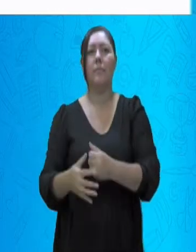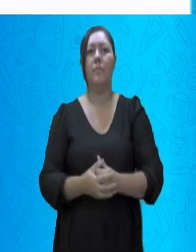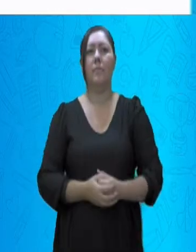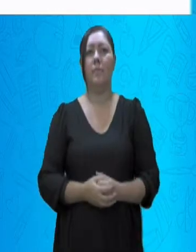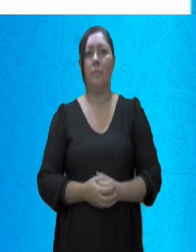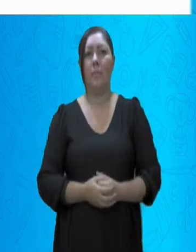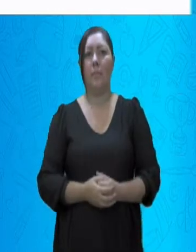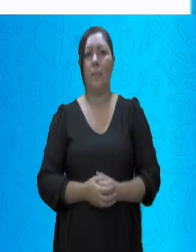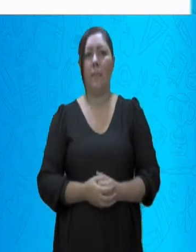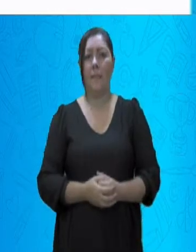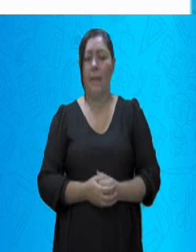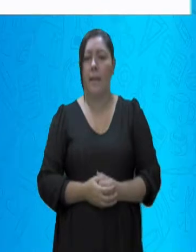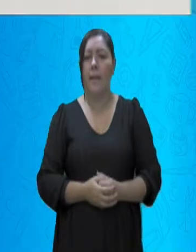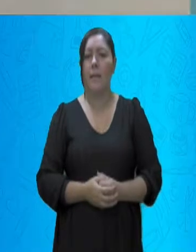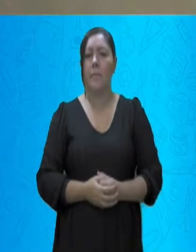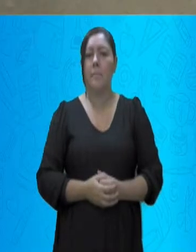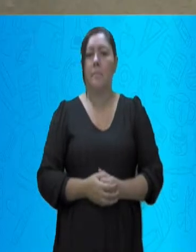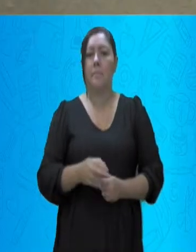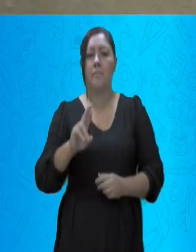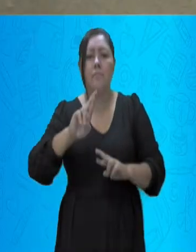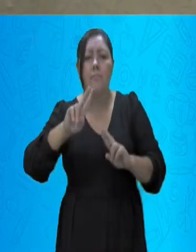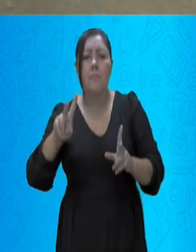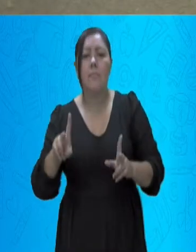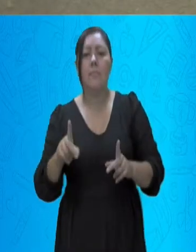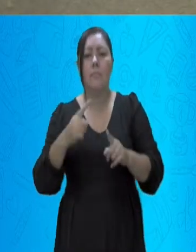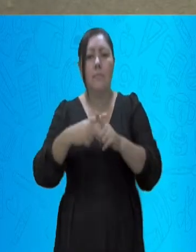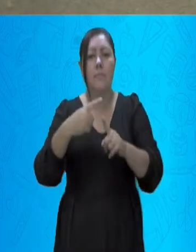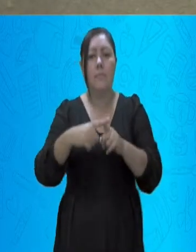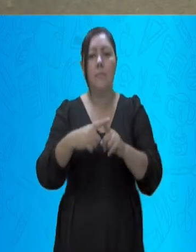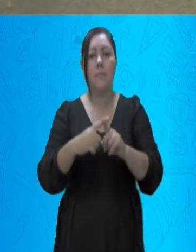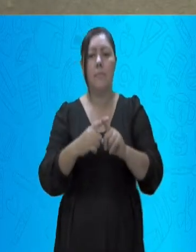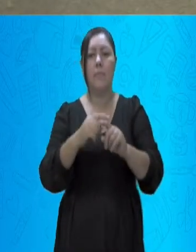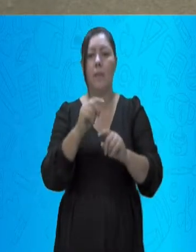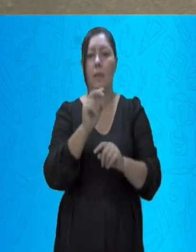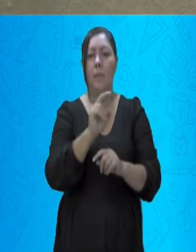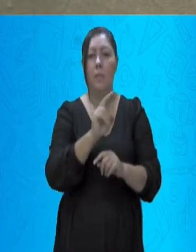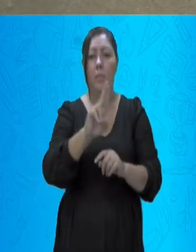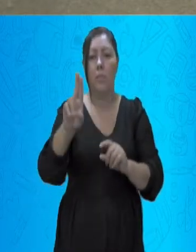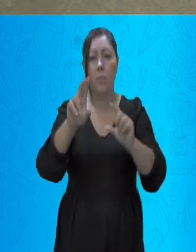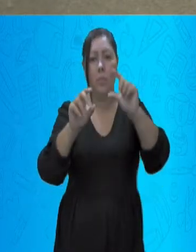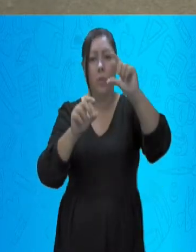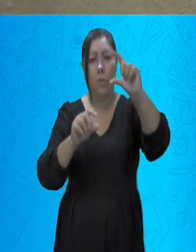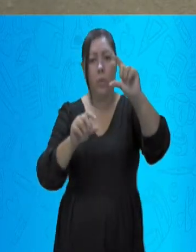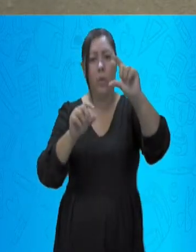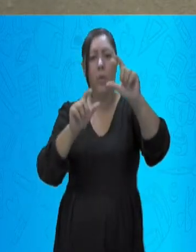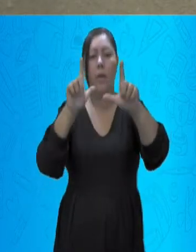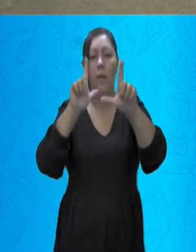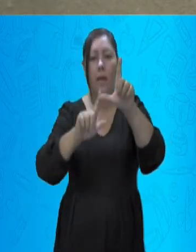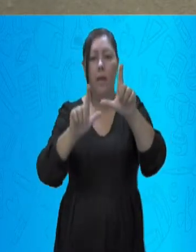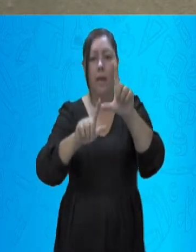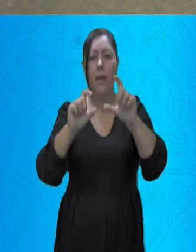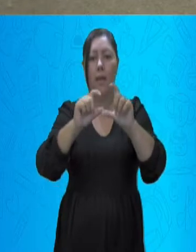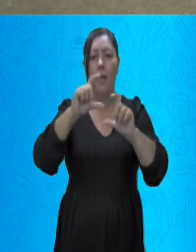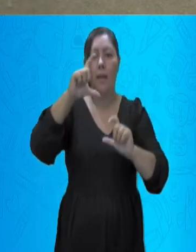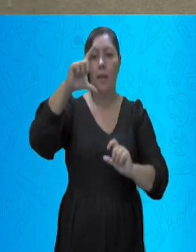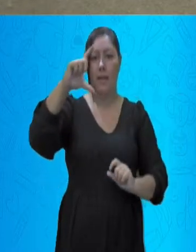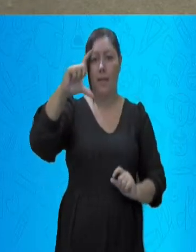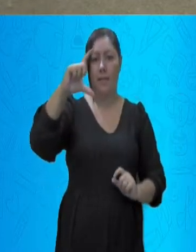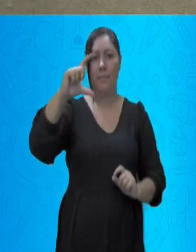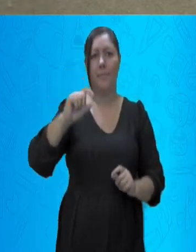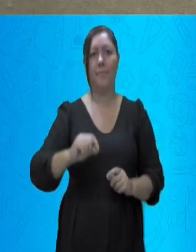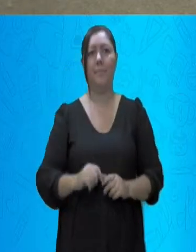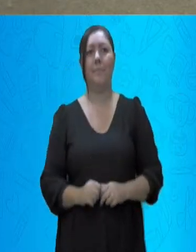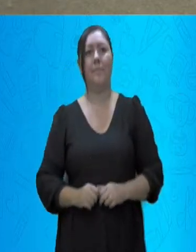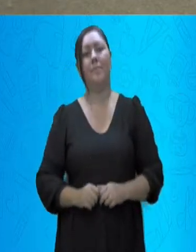estar em letra maiúscula. Isso aqui é muito importante a gente ressaltar. Olha só, vamos retomar aqui então um